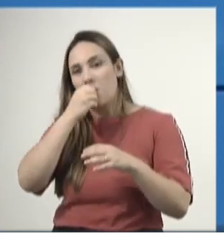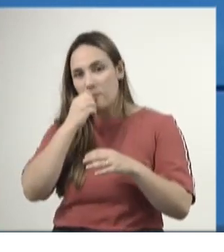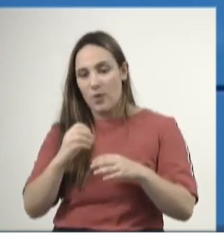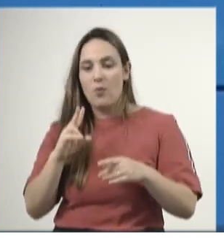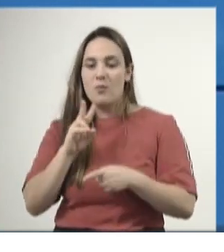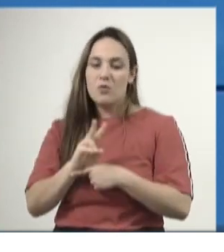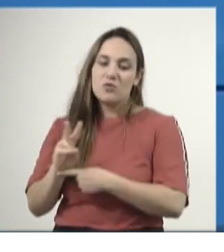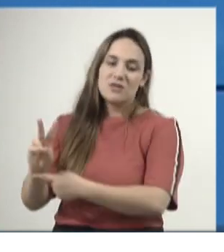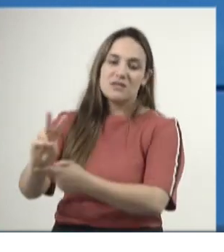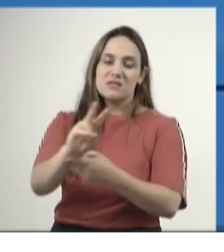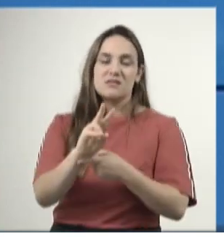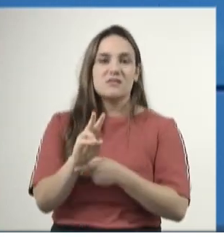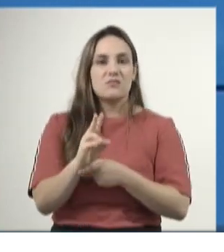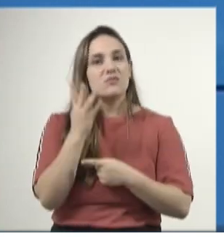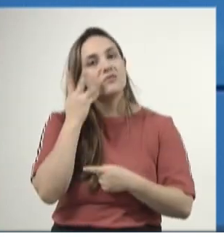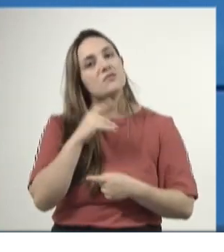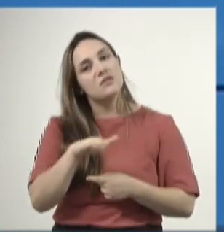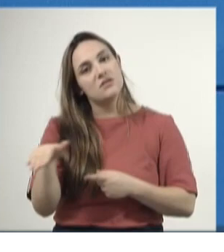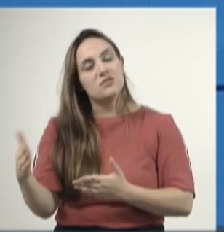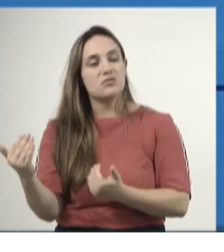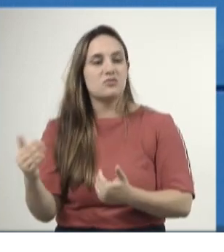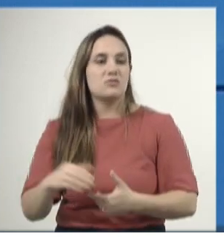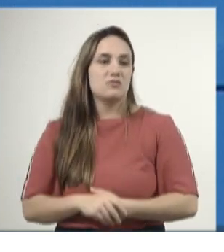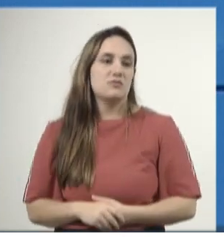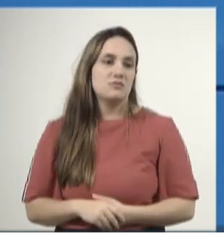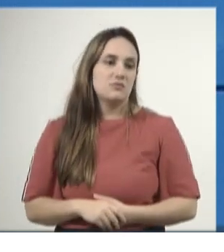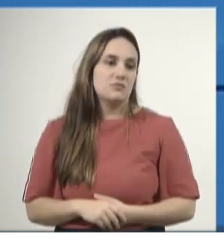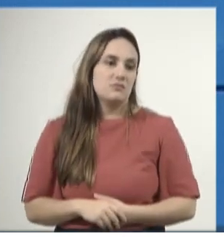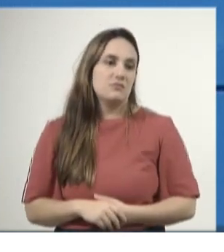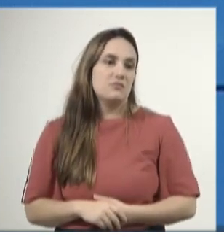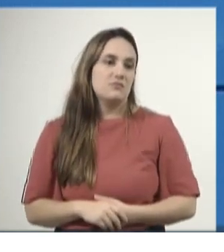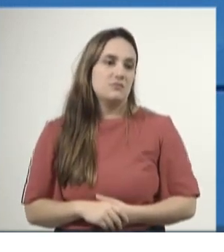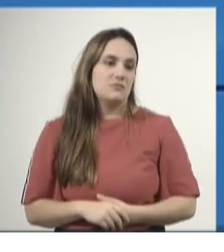rede de proteção. Também,